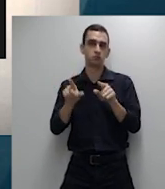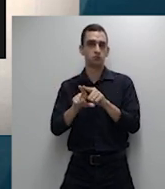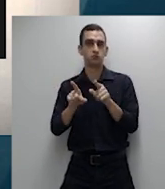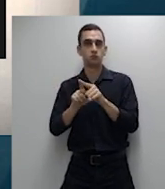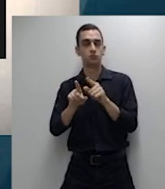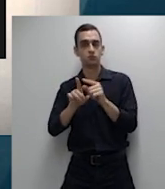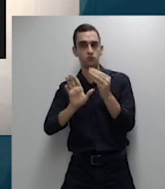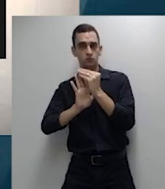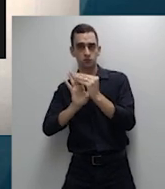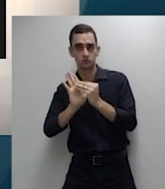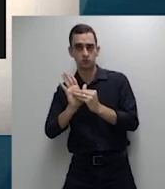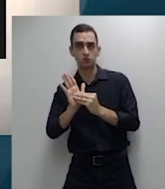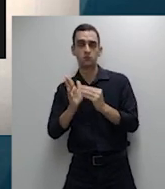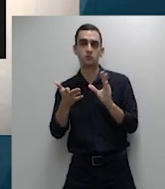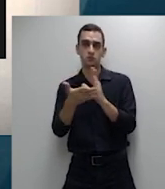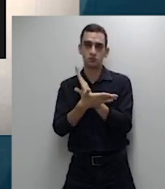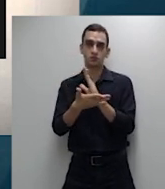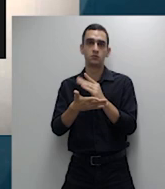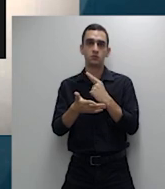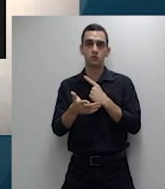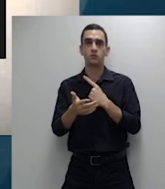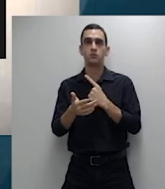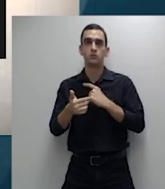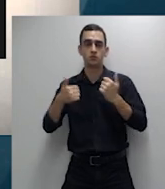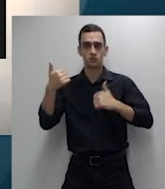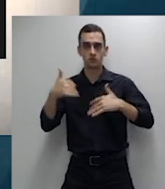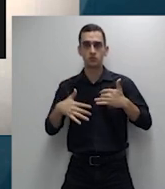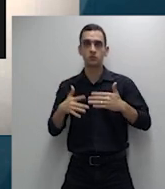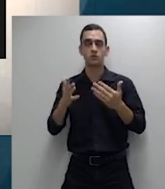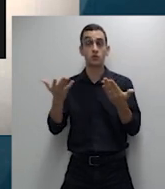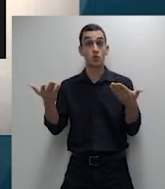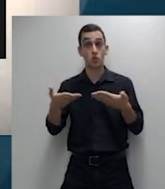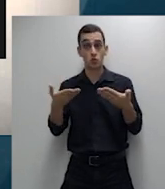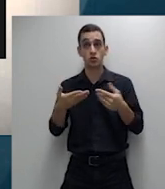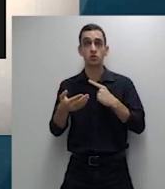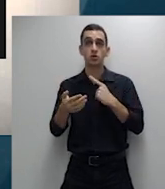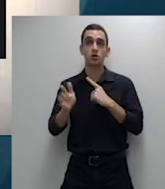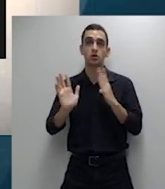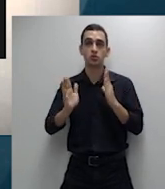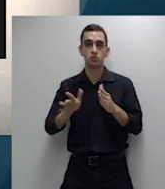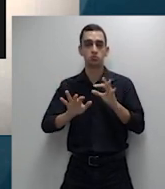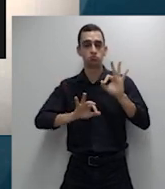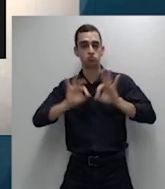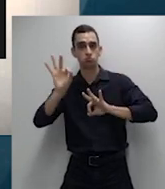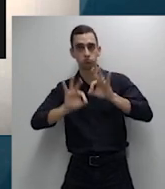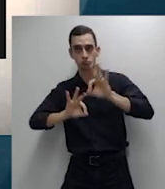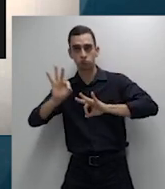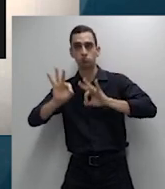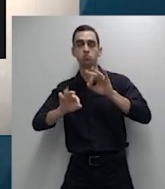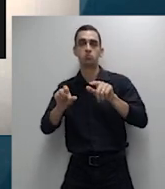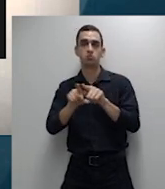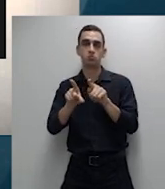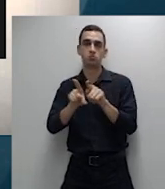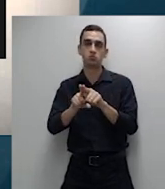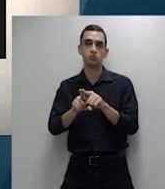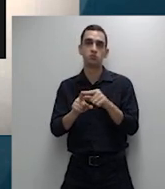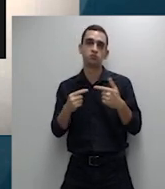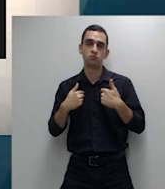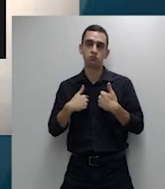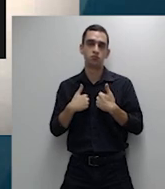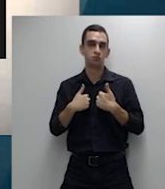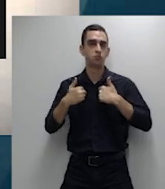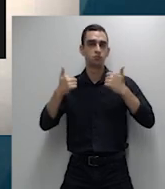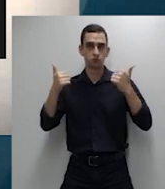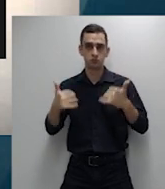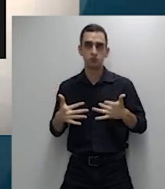conteúdo integral da questão assim formulada como é questão tem-se cima que eu uso dizer aqui que